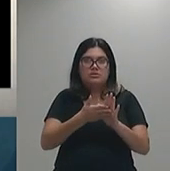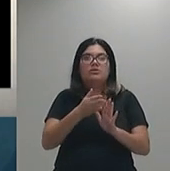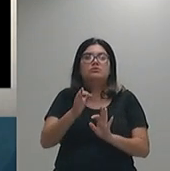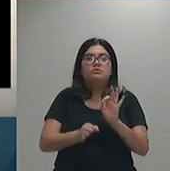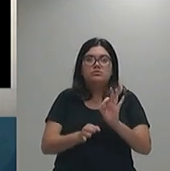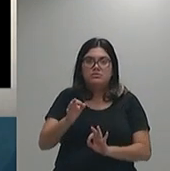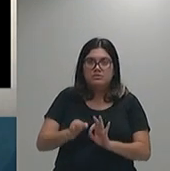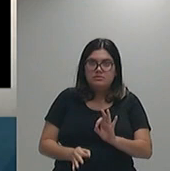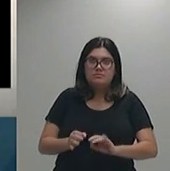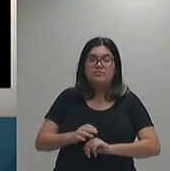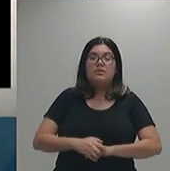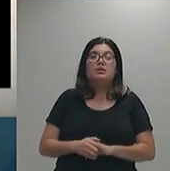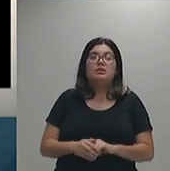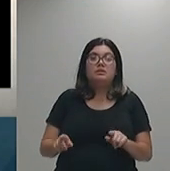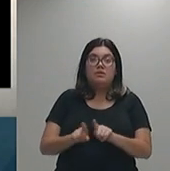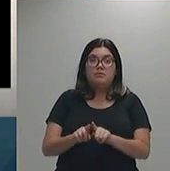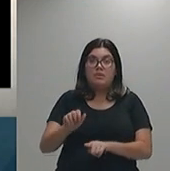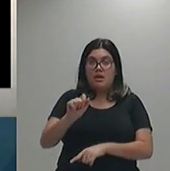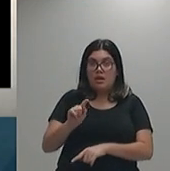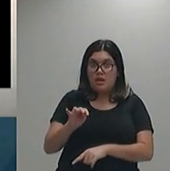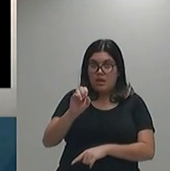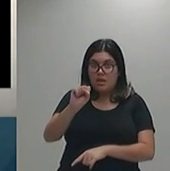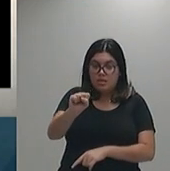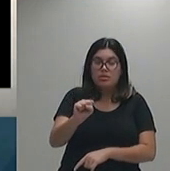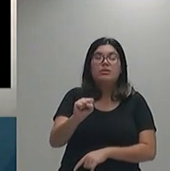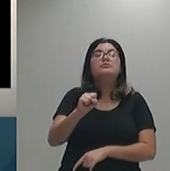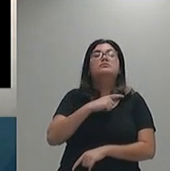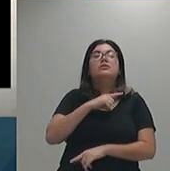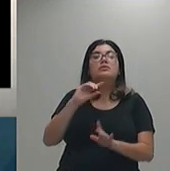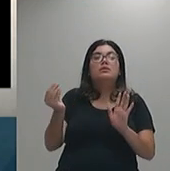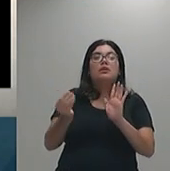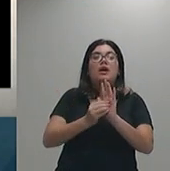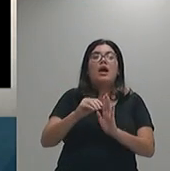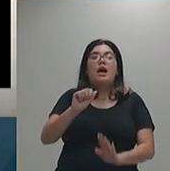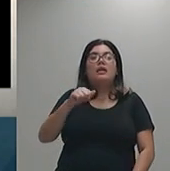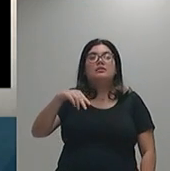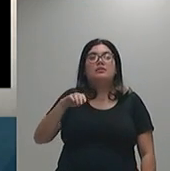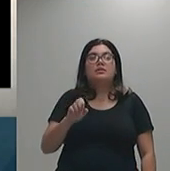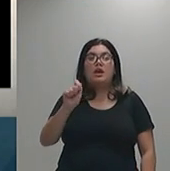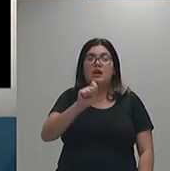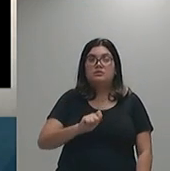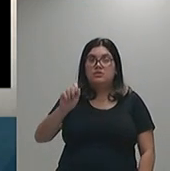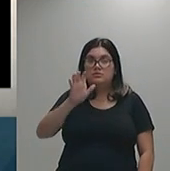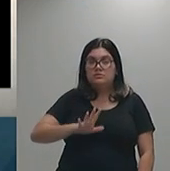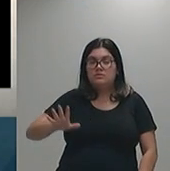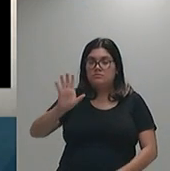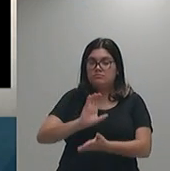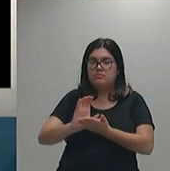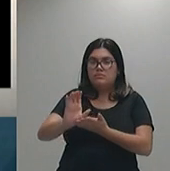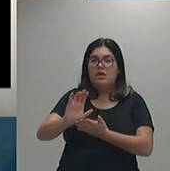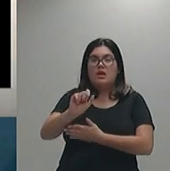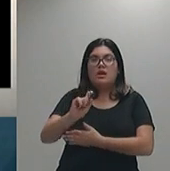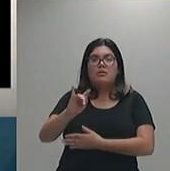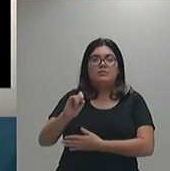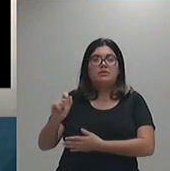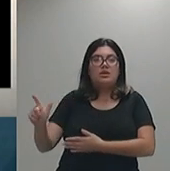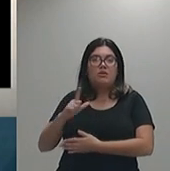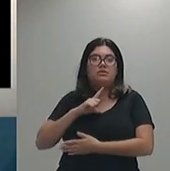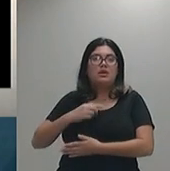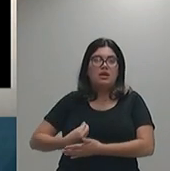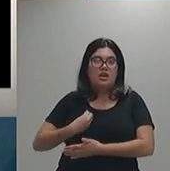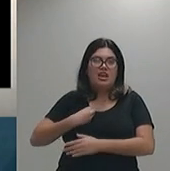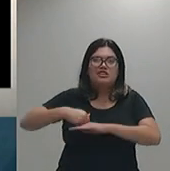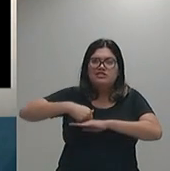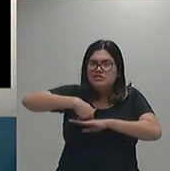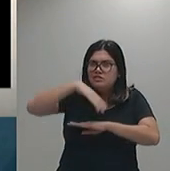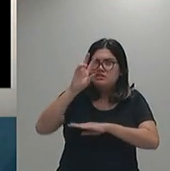altos uma manifestação da amec Associação dos investidores do Mercado de Capitais uma associação existente há 15 anos das